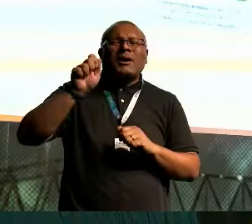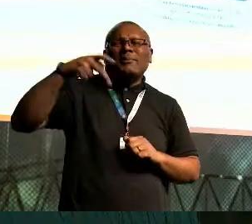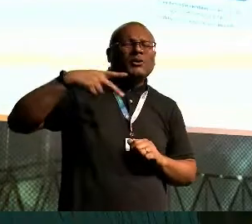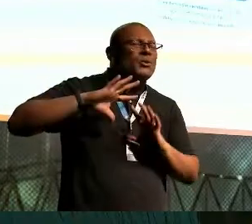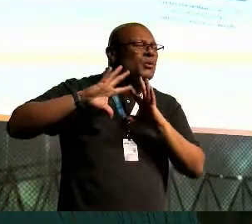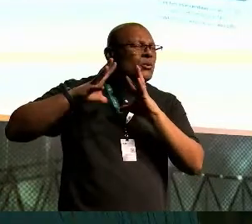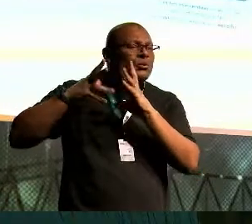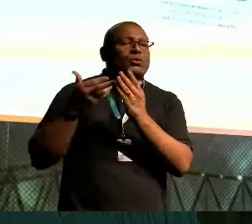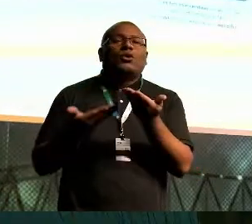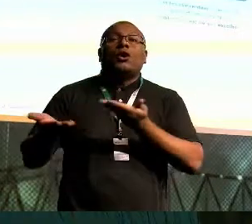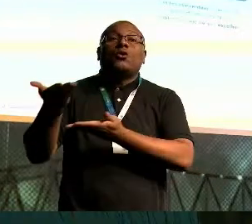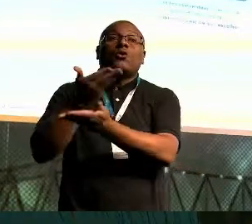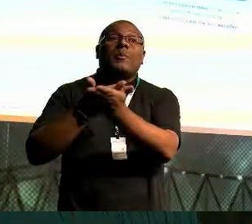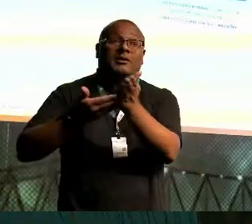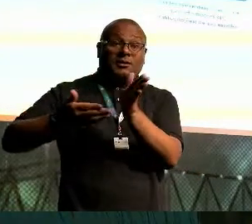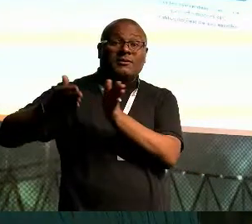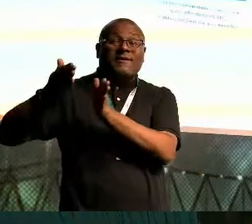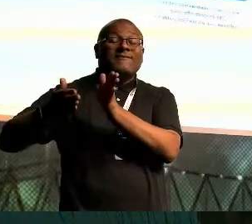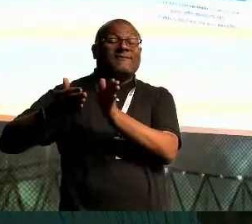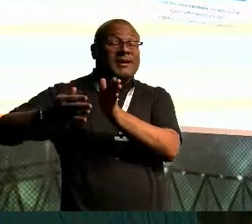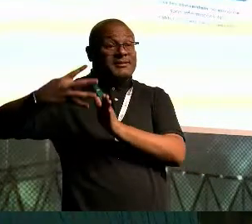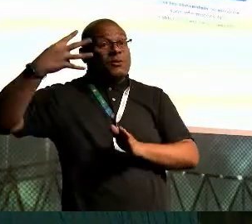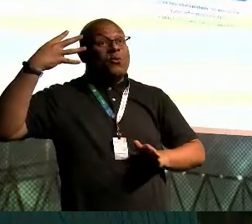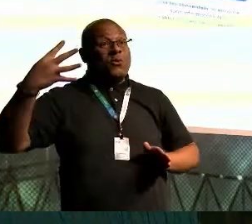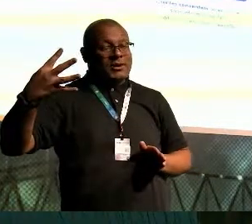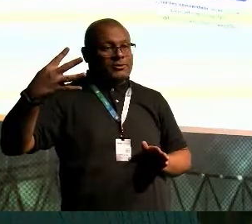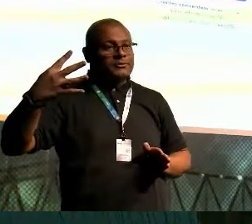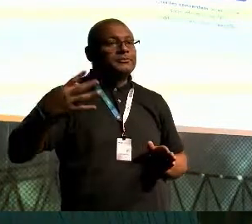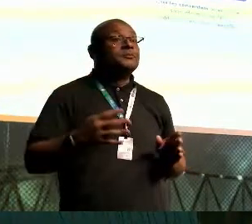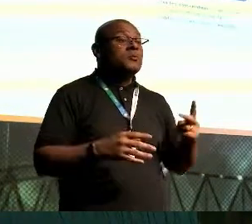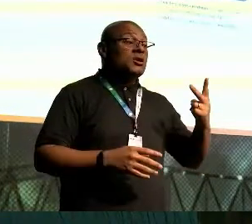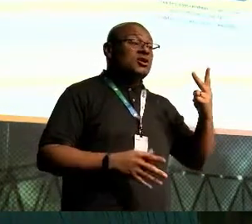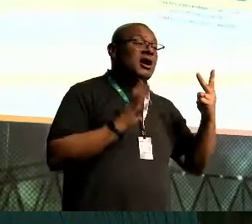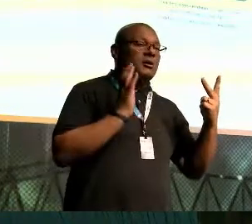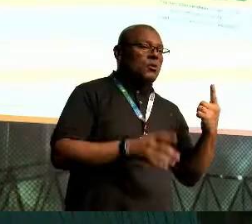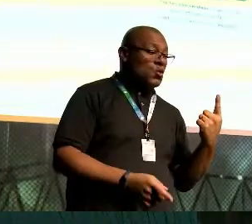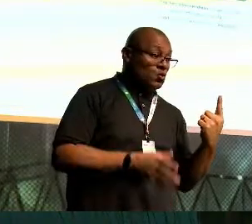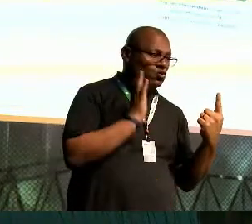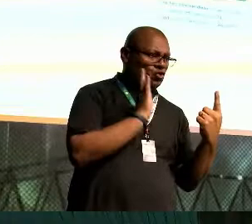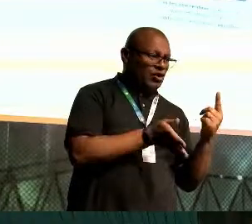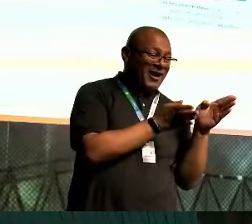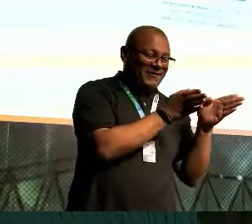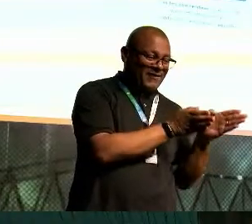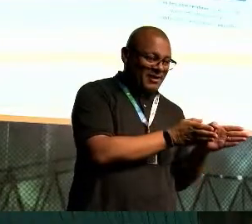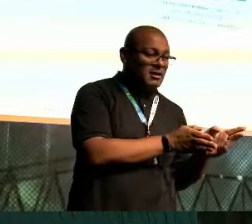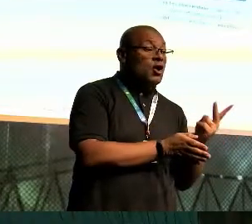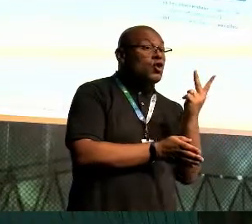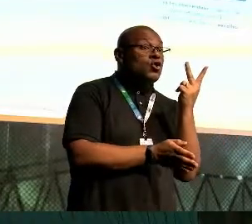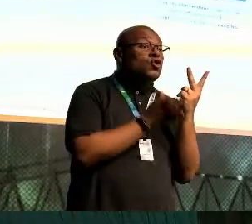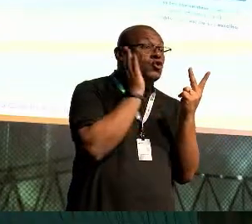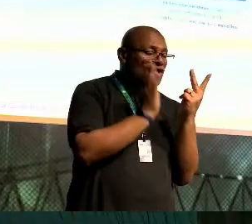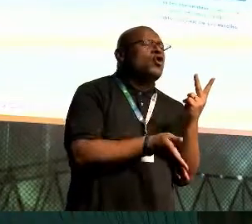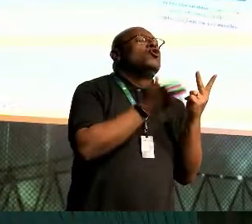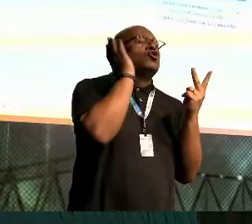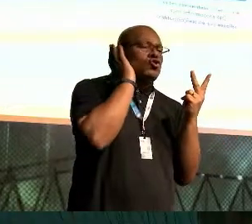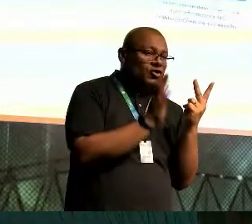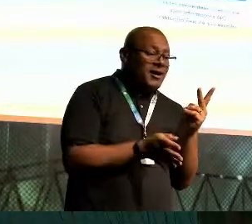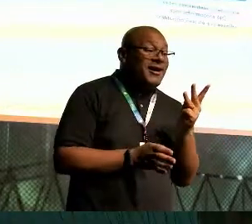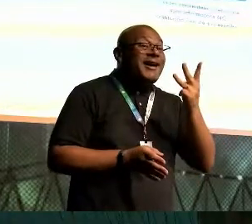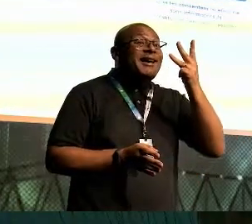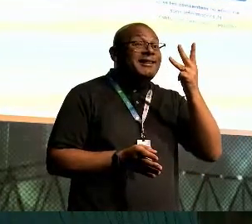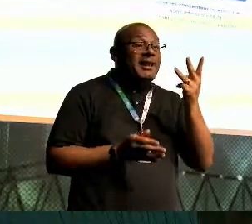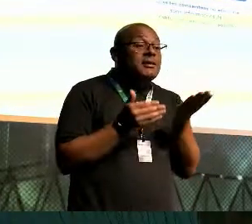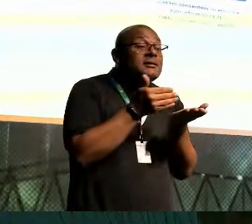etc. Então, esse é o caminho aí que a gente já fez o 2 já está em pleno funcionamento, o 3 está iniciando, tem algumas coisas